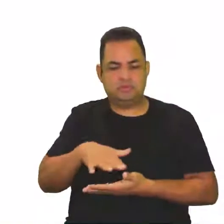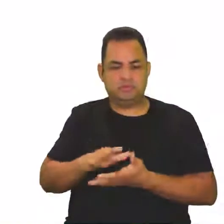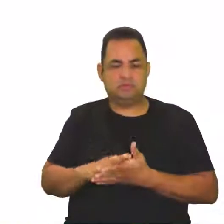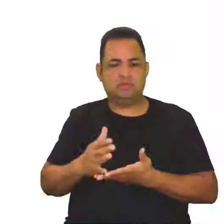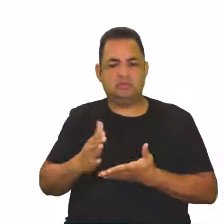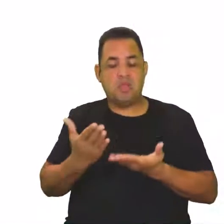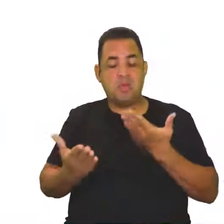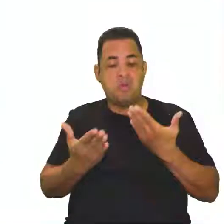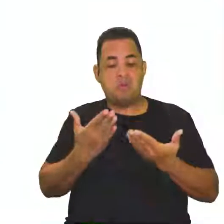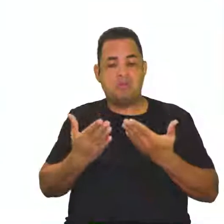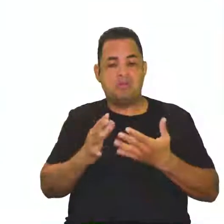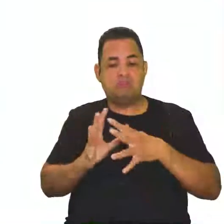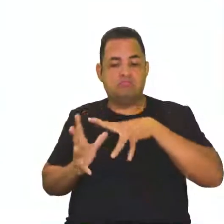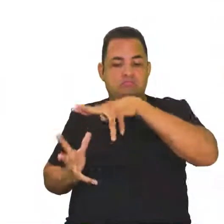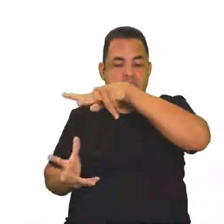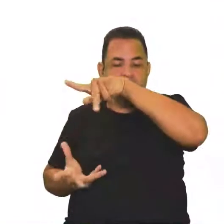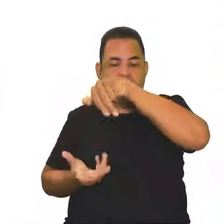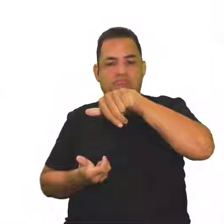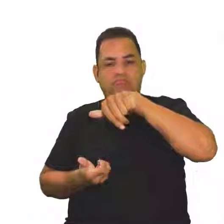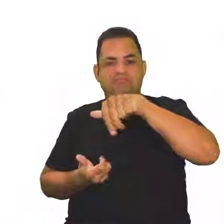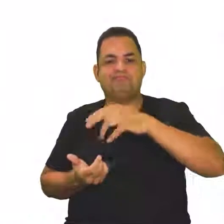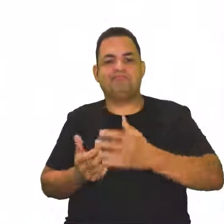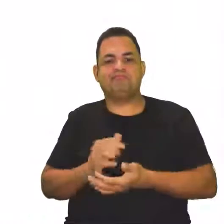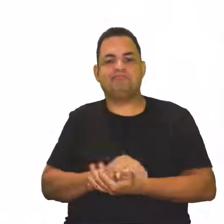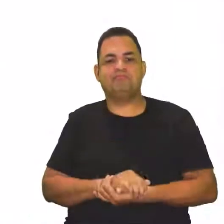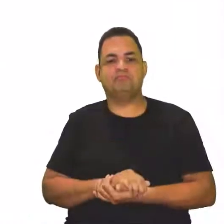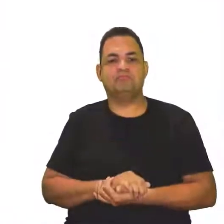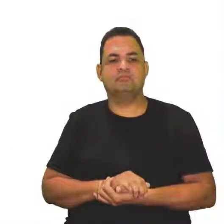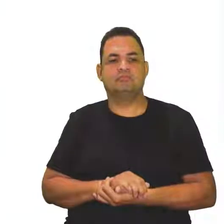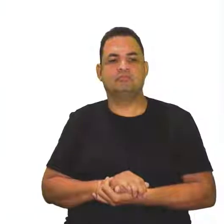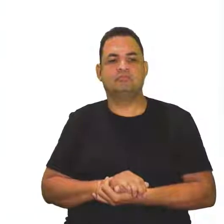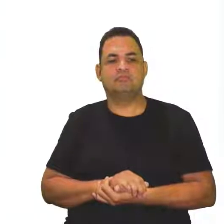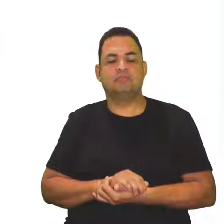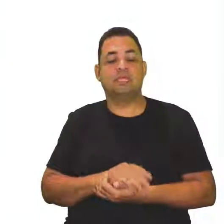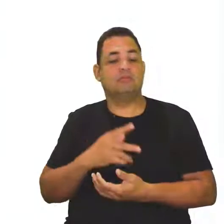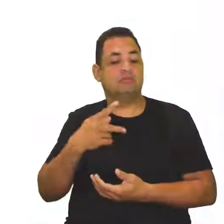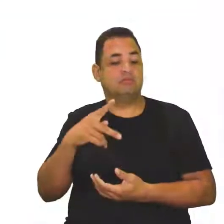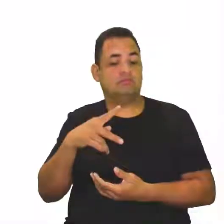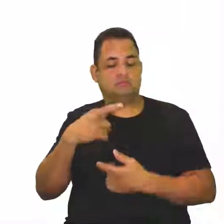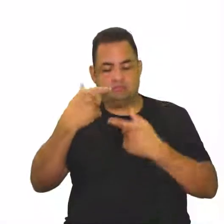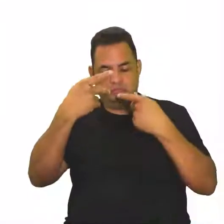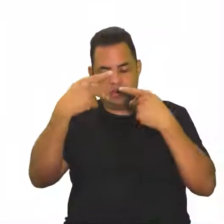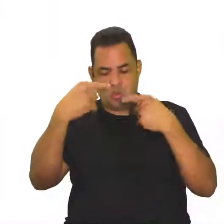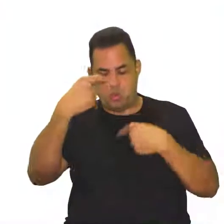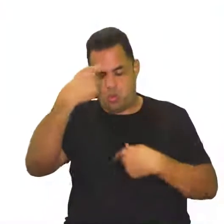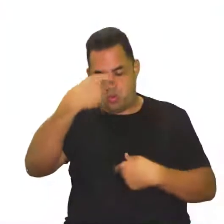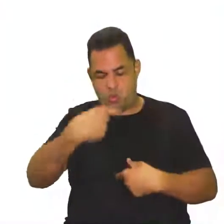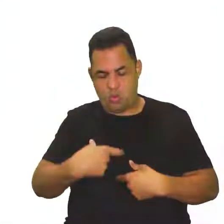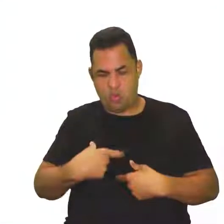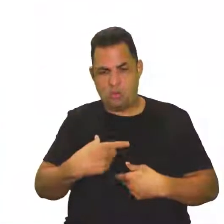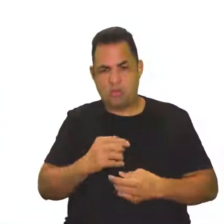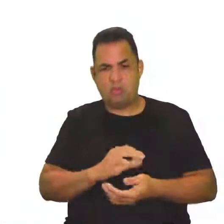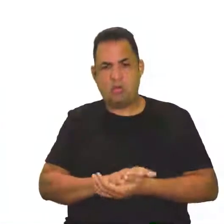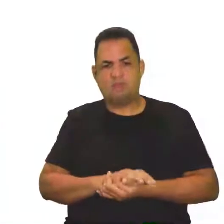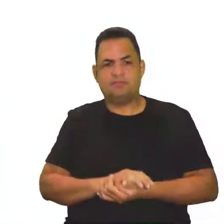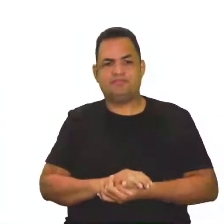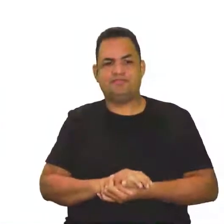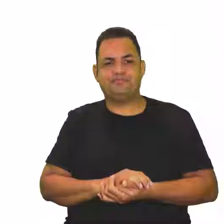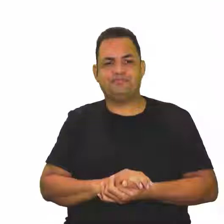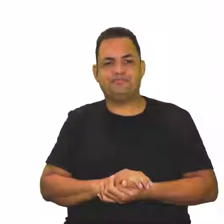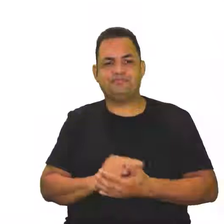dimensões do planeta Terra. Para o homem, a Terra se comporta como